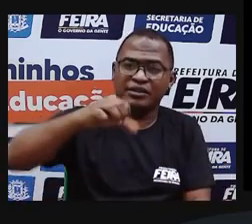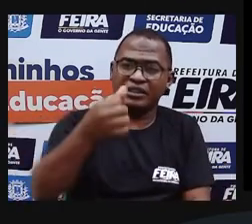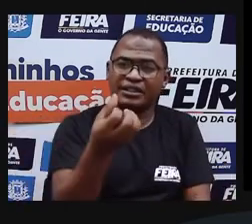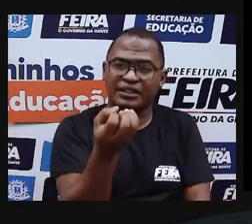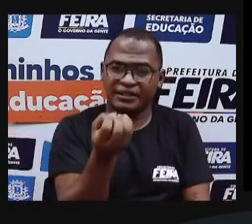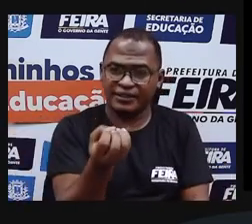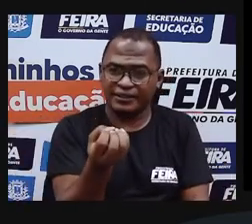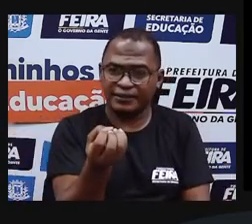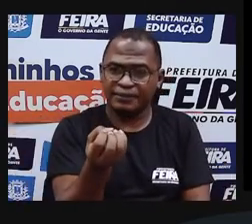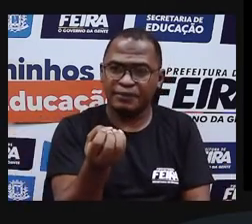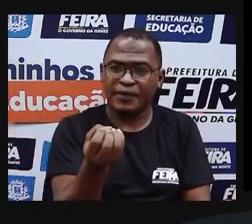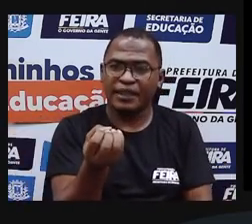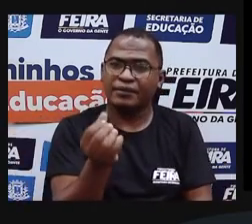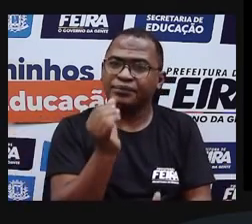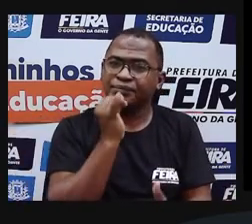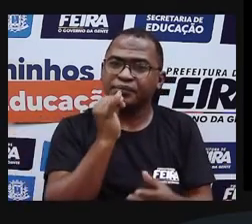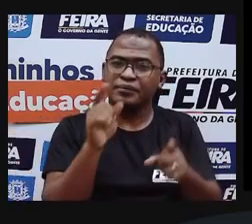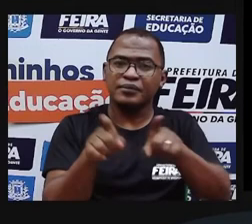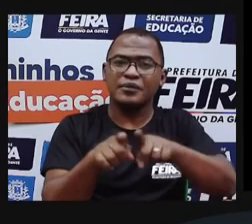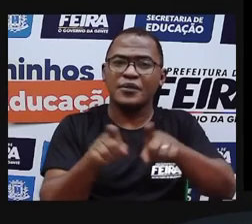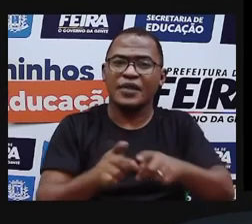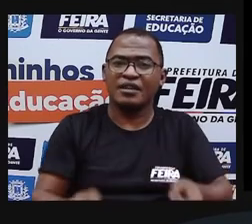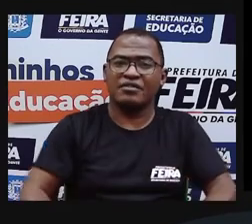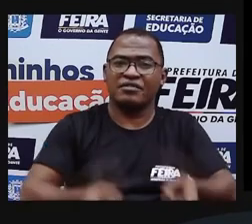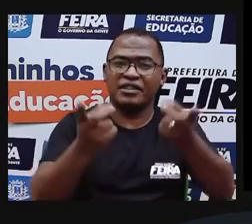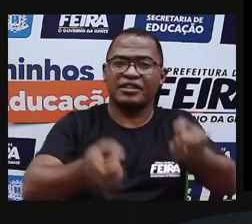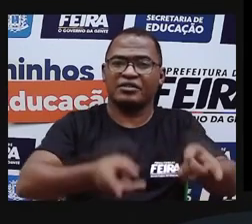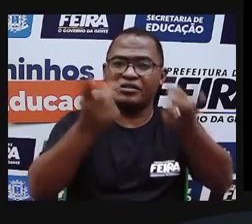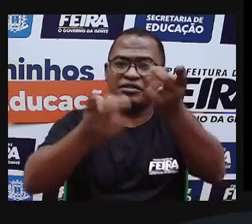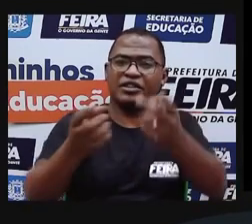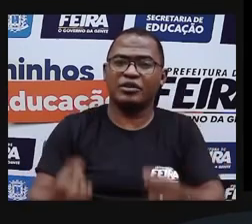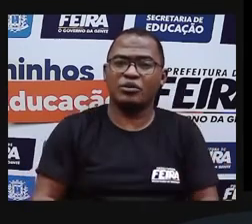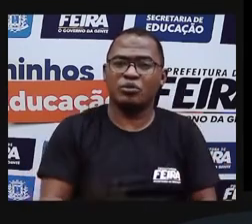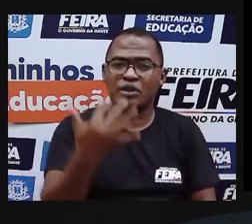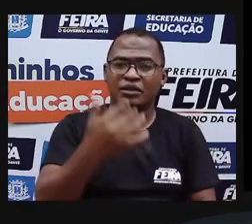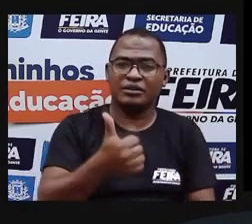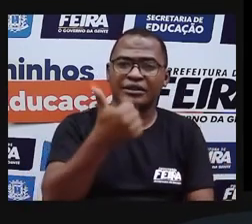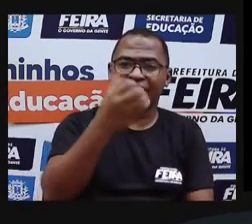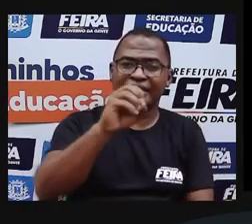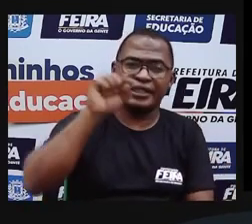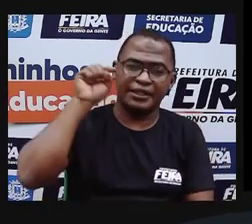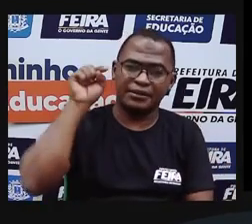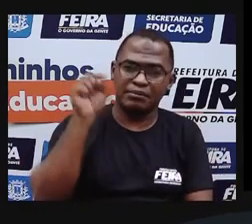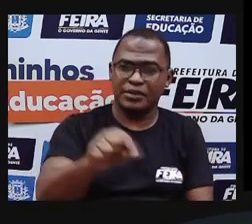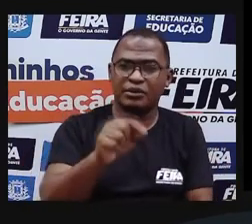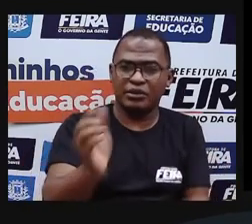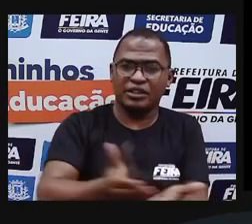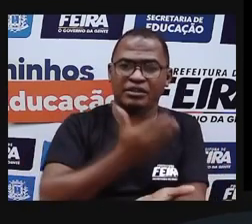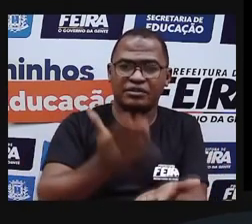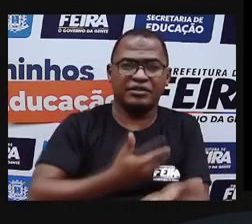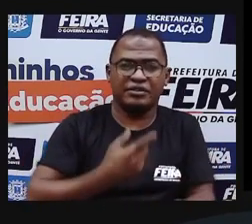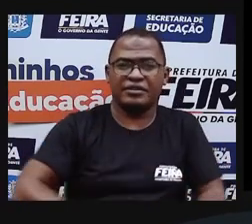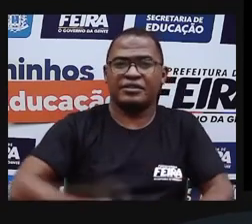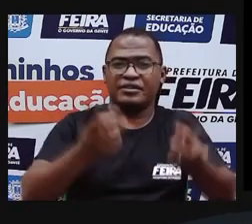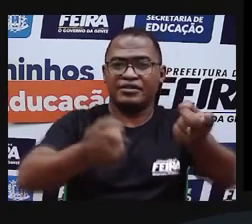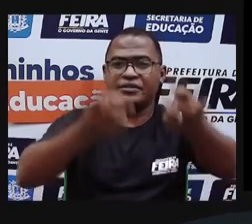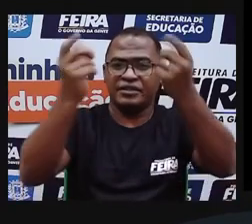Com uma tiragem de 10 mil exemplares. Olha o sucesso. O livro dela.